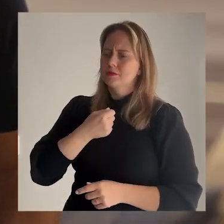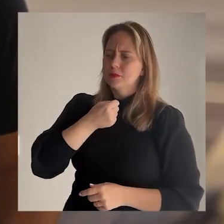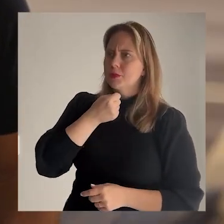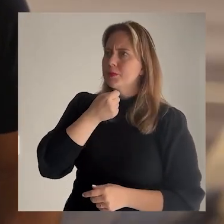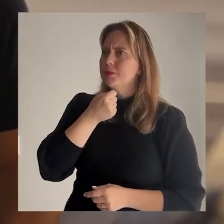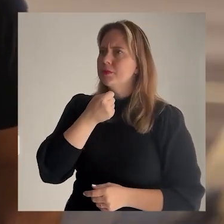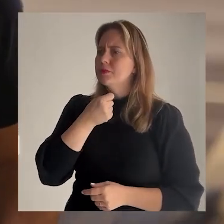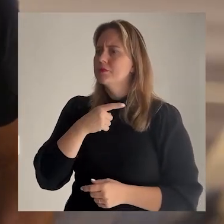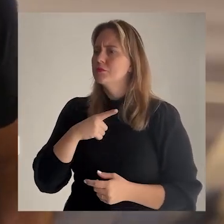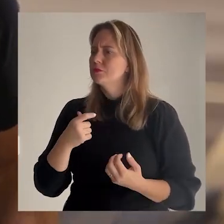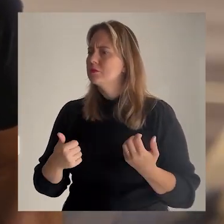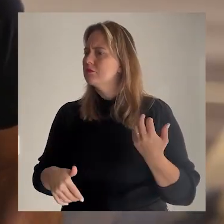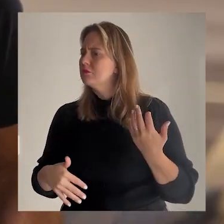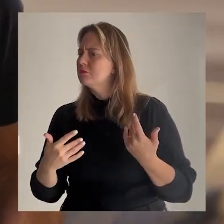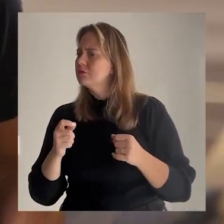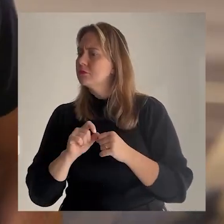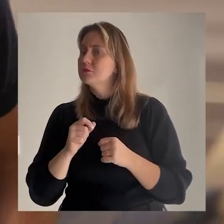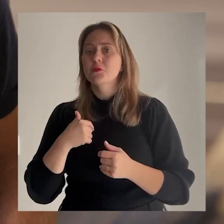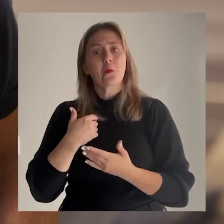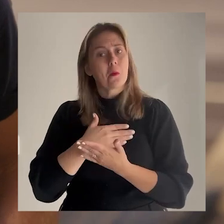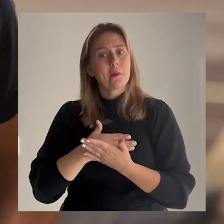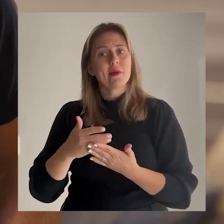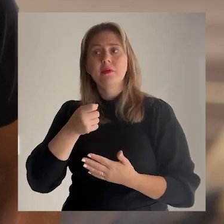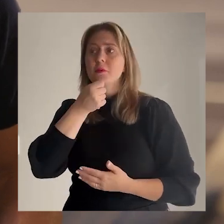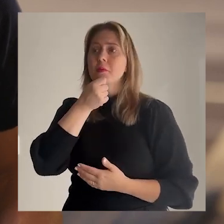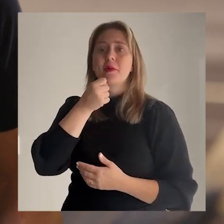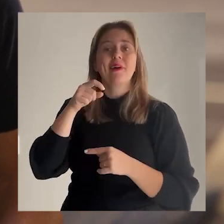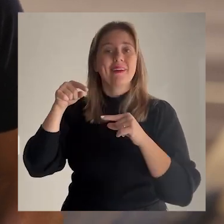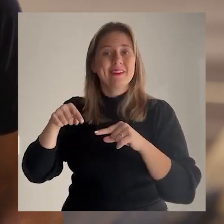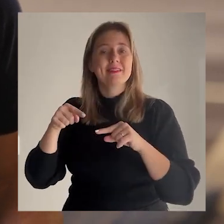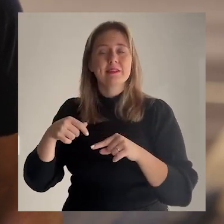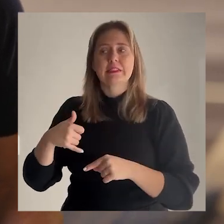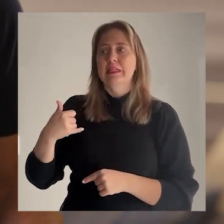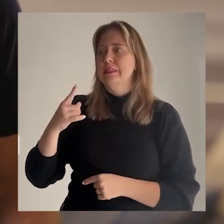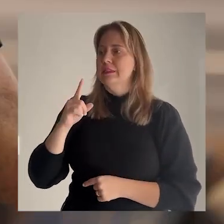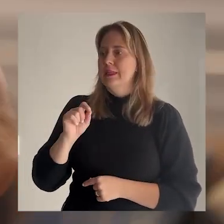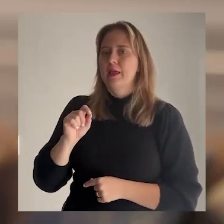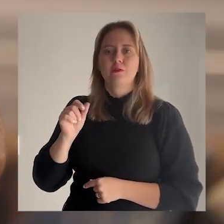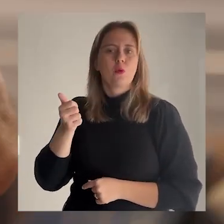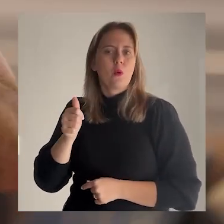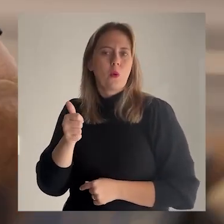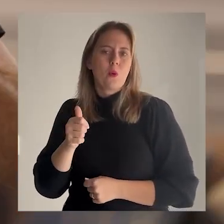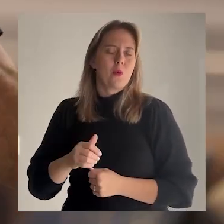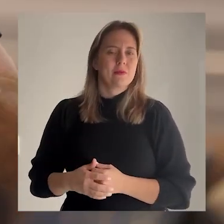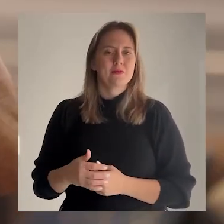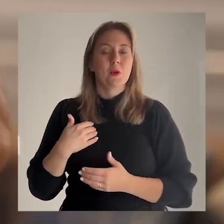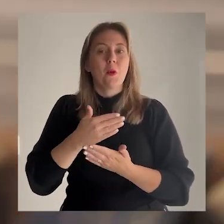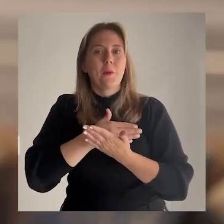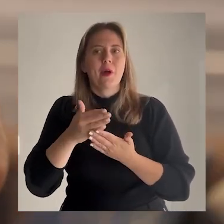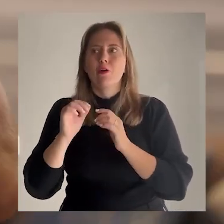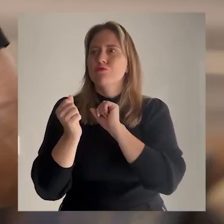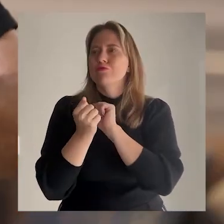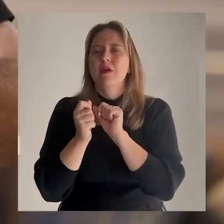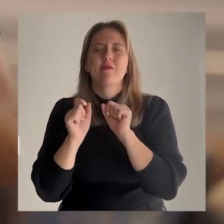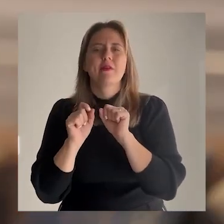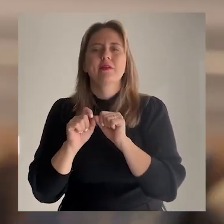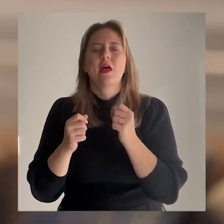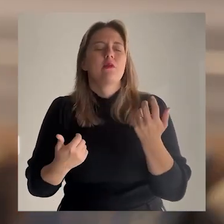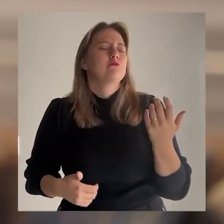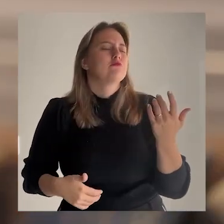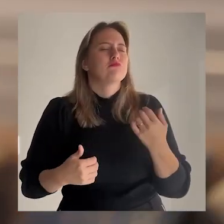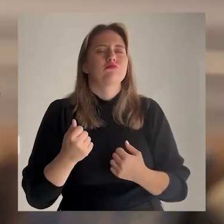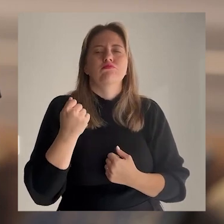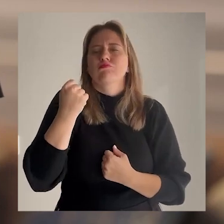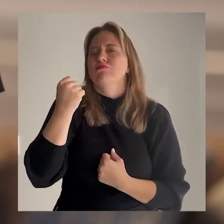fazia algum violão, alguma música e eu comecei a cantar ali, lá com os meus 10, 11 anos. Começava a se juntar com a galera para fazer bandinha,